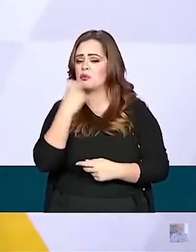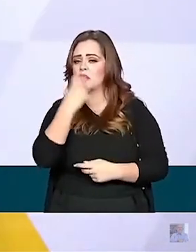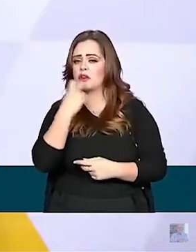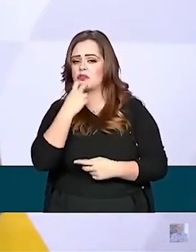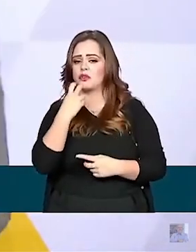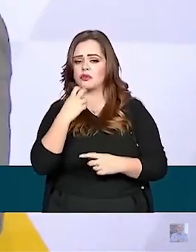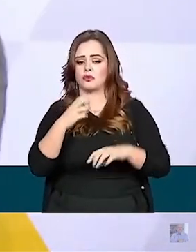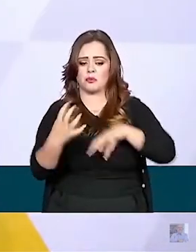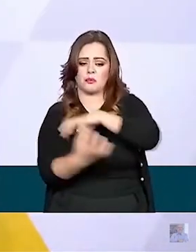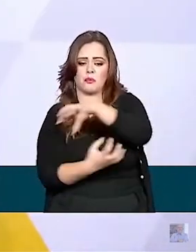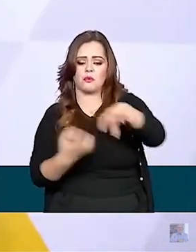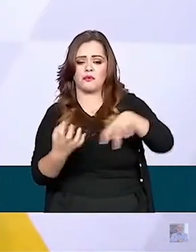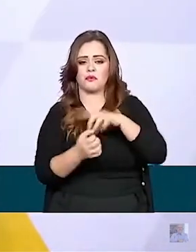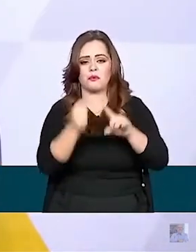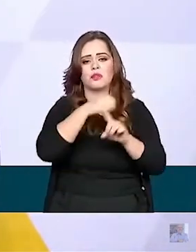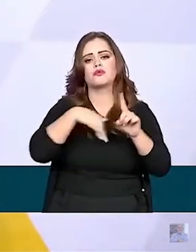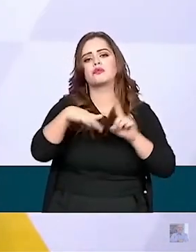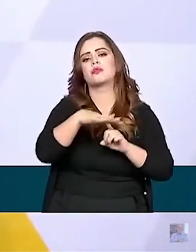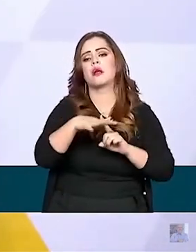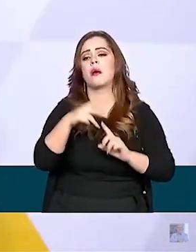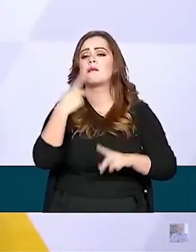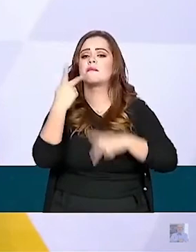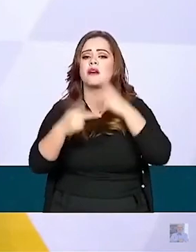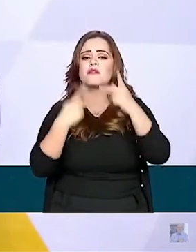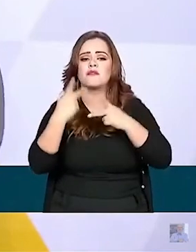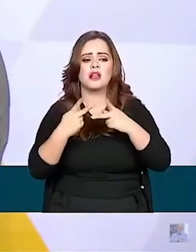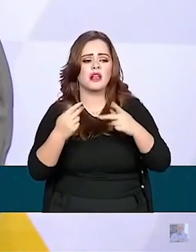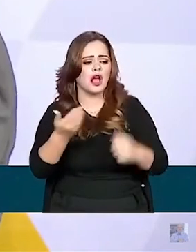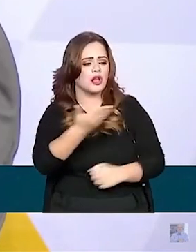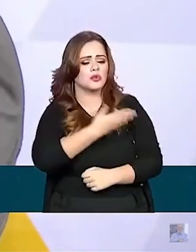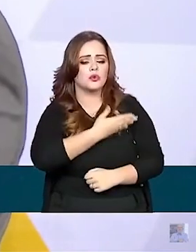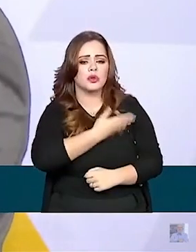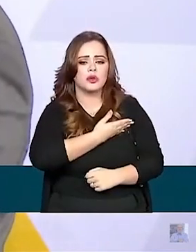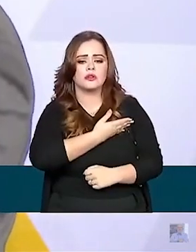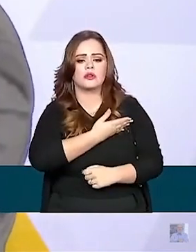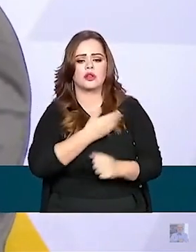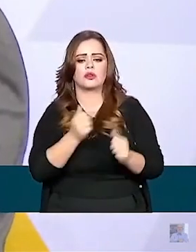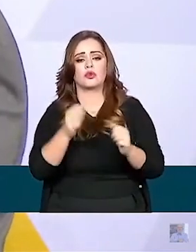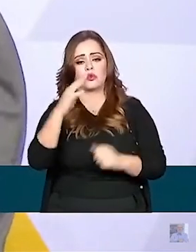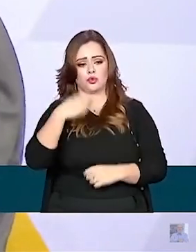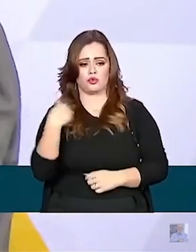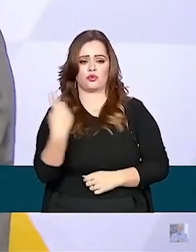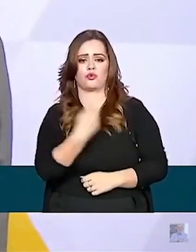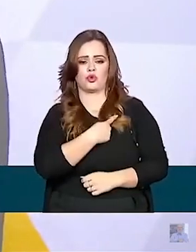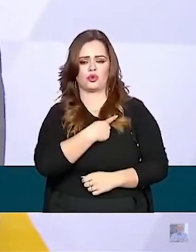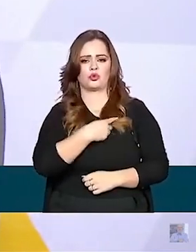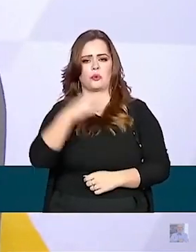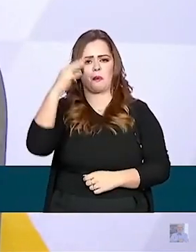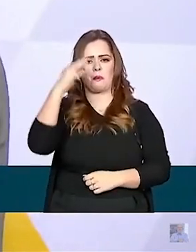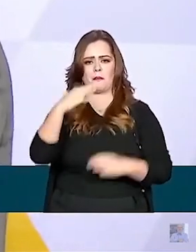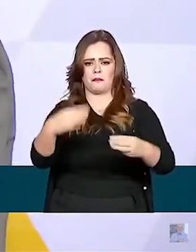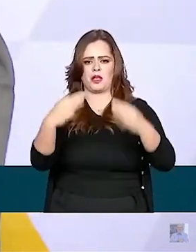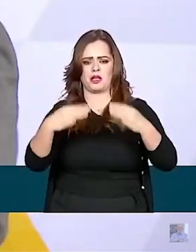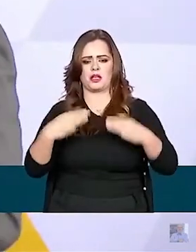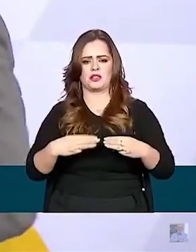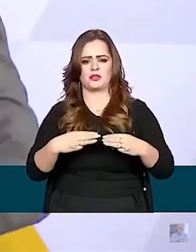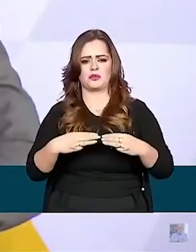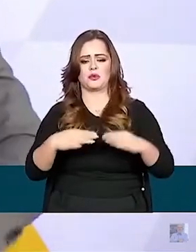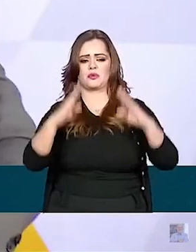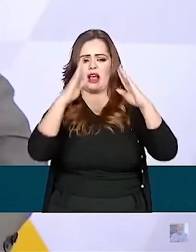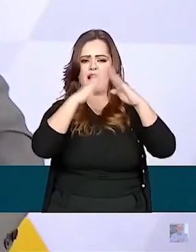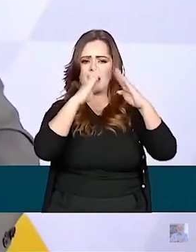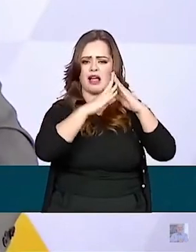movimento social para reivindicar do companheiro Rui Costa, nosso ministro-chefe da Casa Civil, a casa para